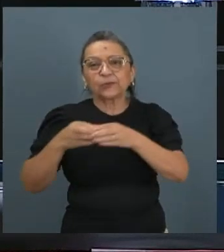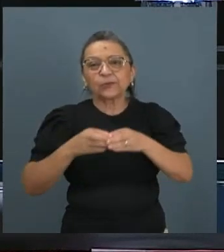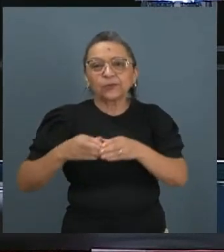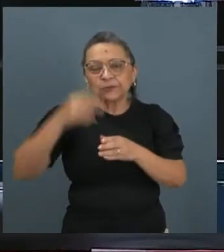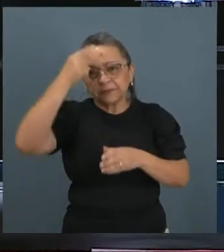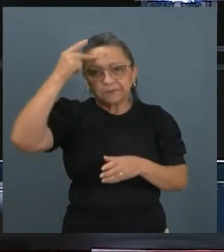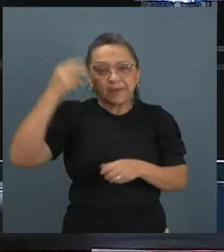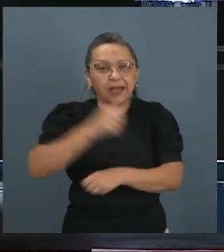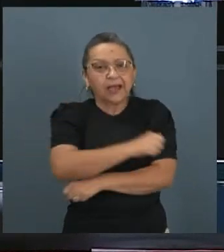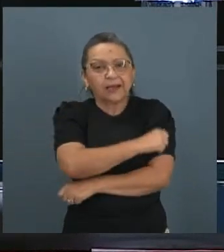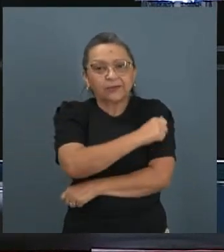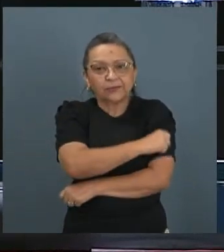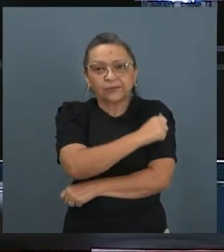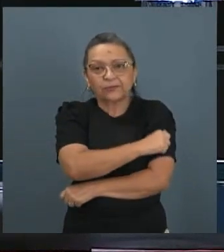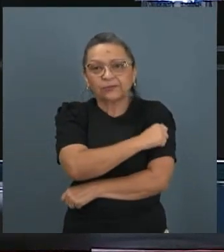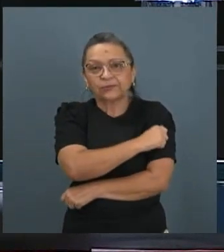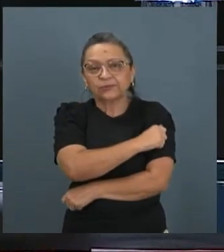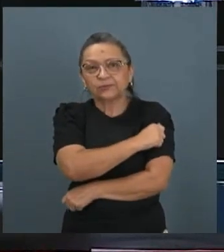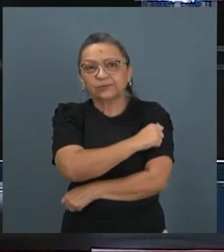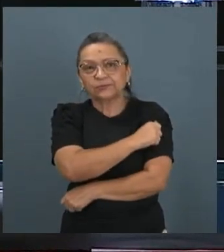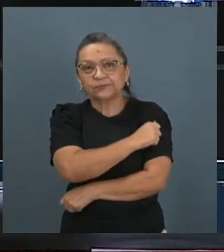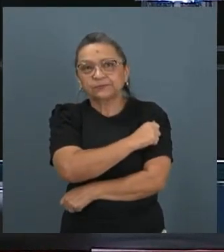um grupo de alunos